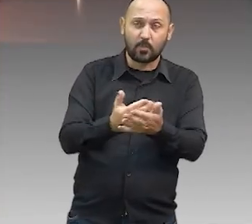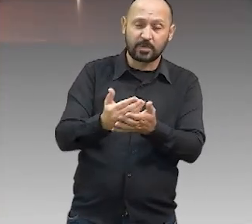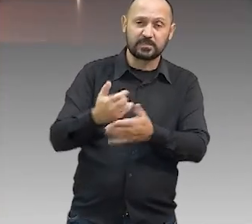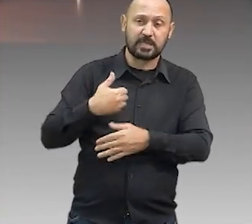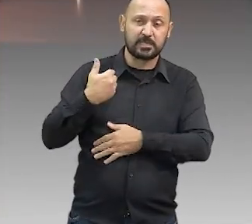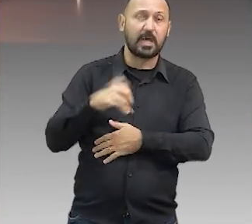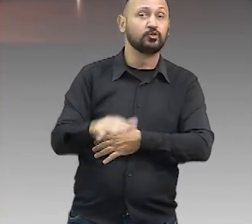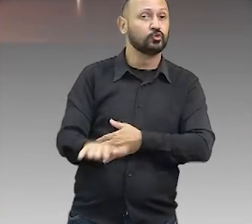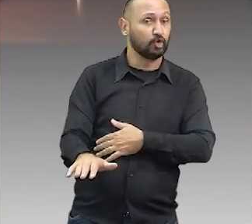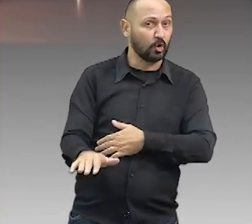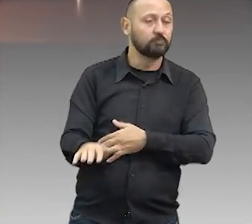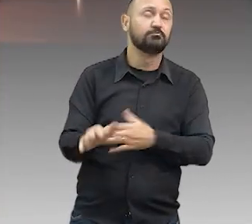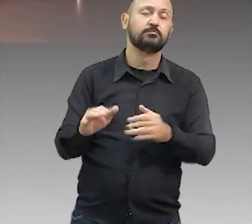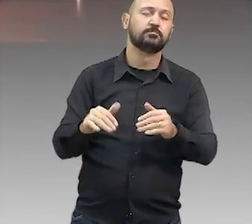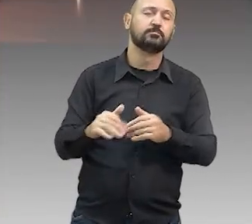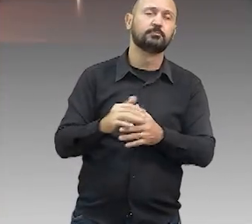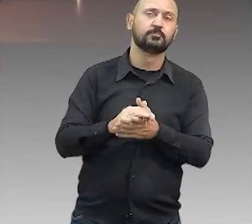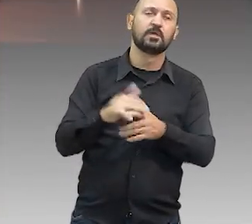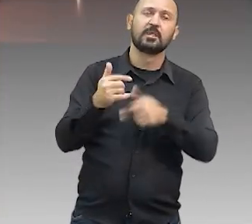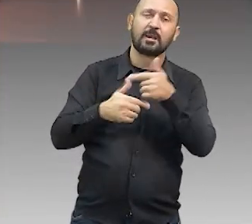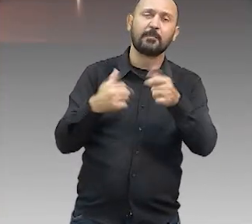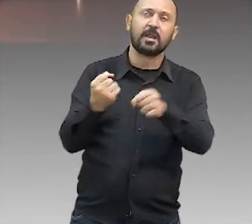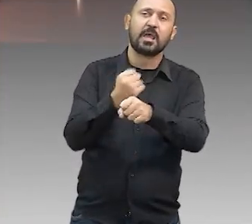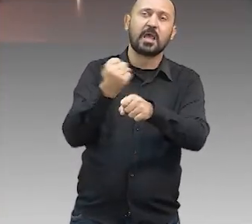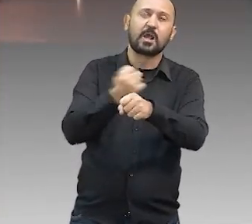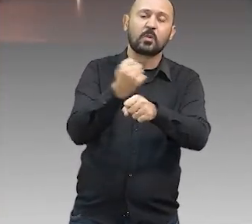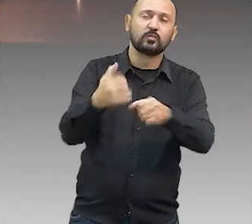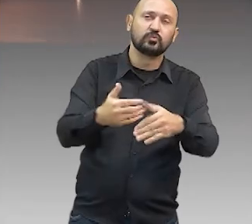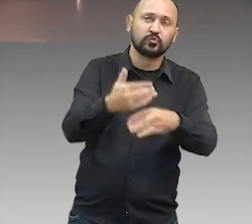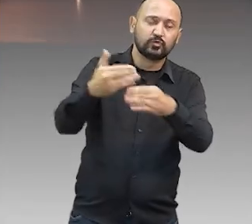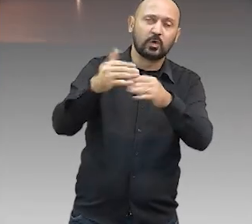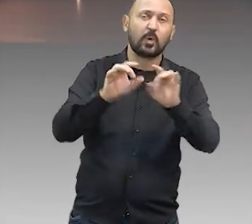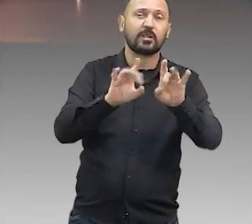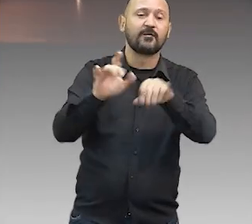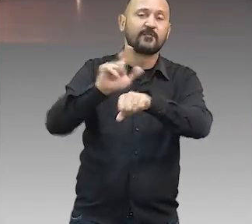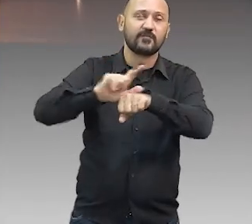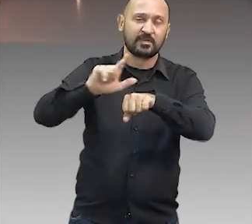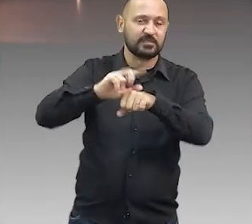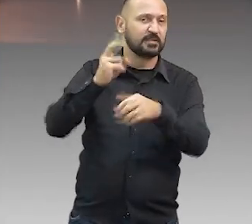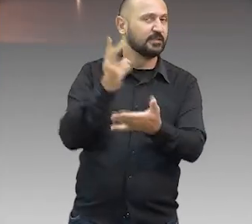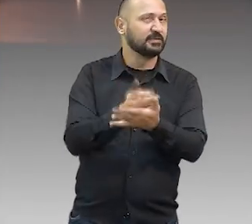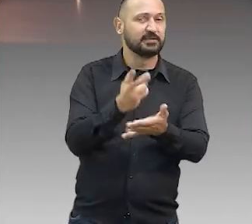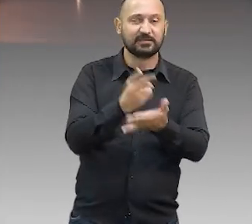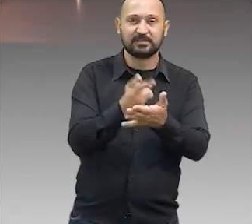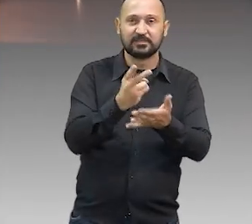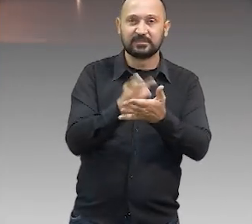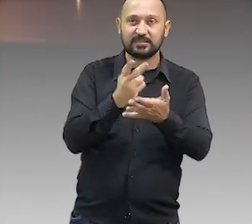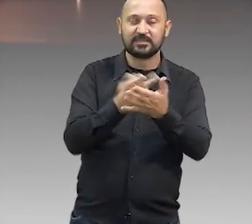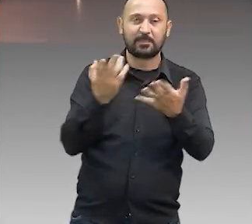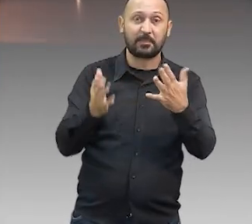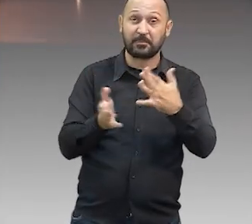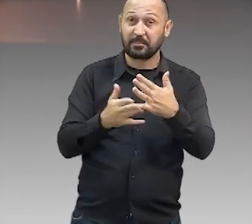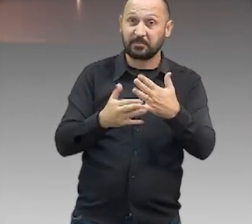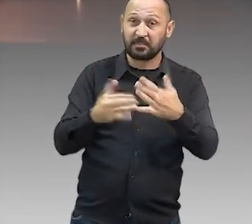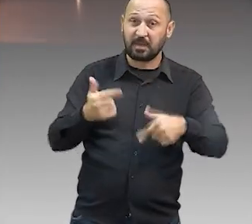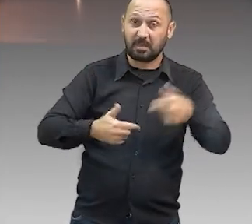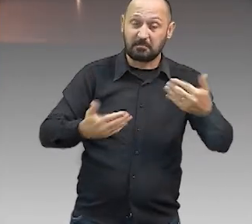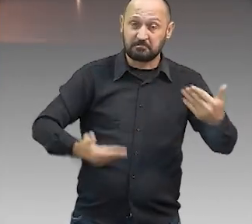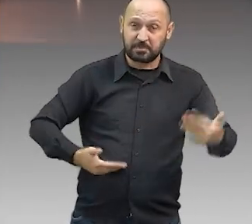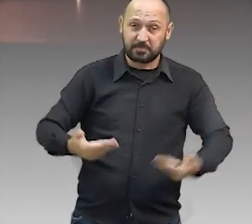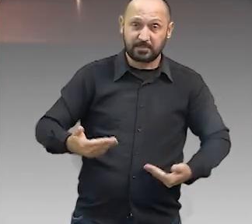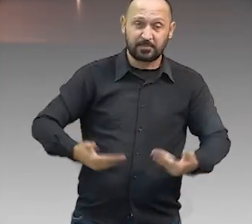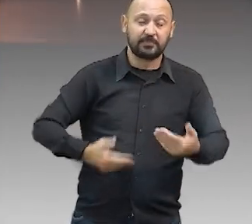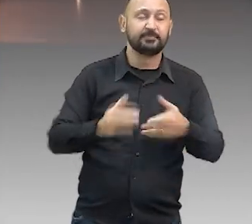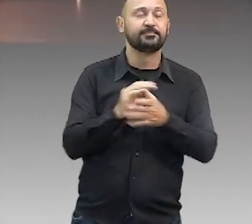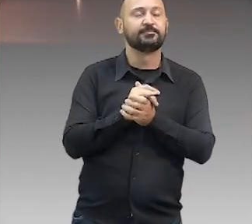trabalhei na construção civil, no comércio, mas sempre como peão mesmo. E o jornalismo me deu